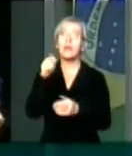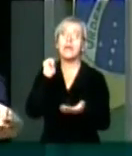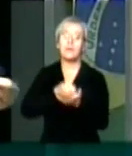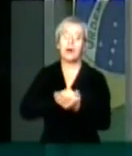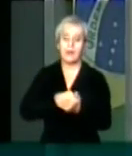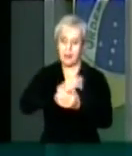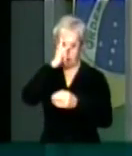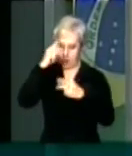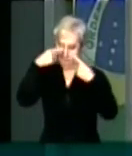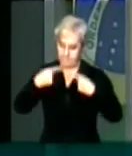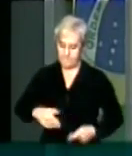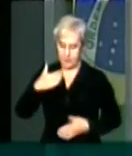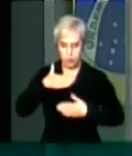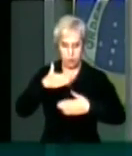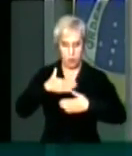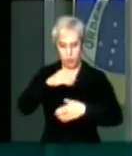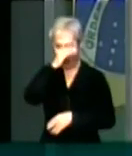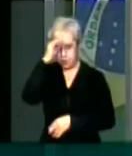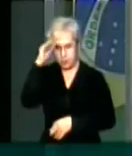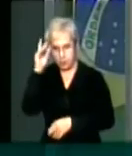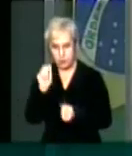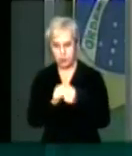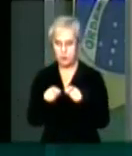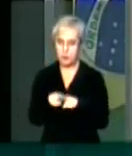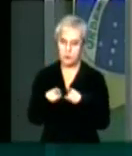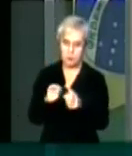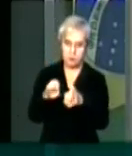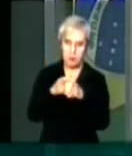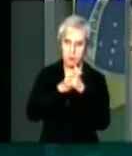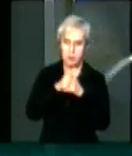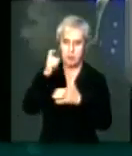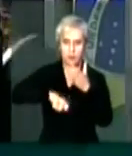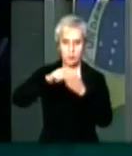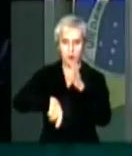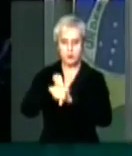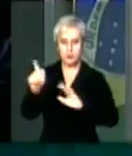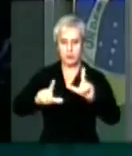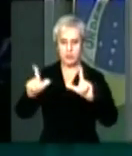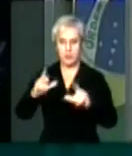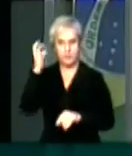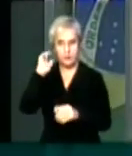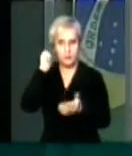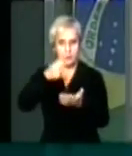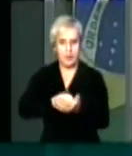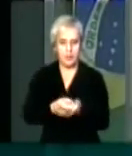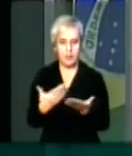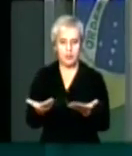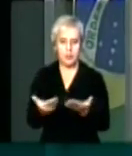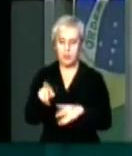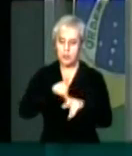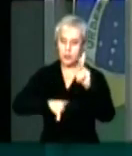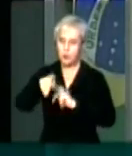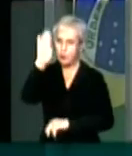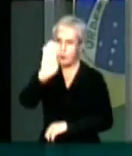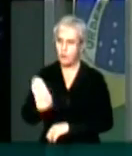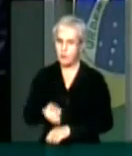do desembolso ou do encontro de impostos que os rádios e as televisões irão pagar. E o mínimo que o povo